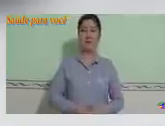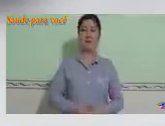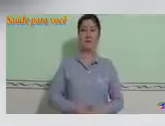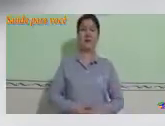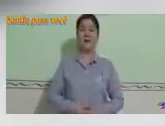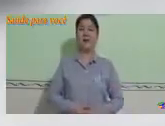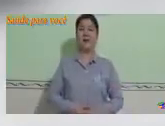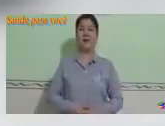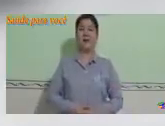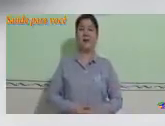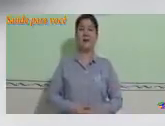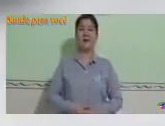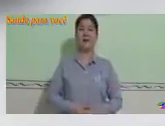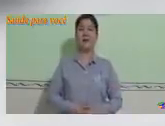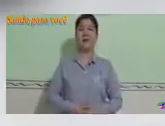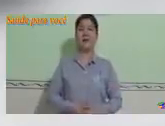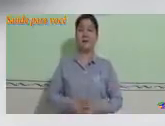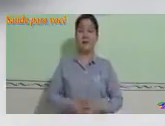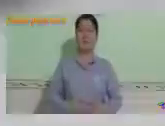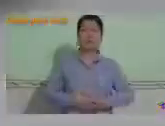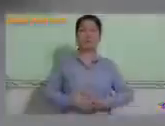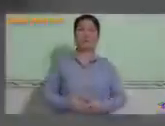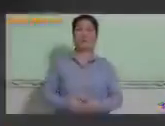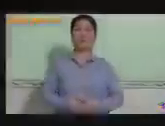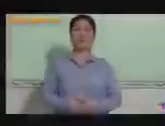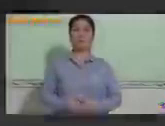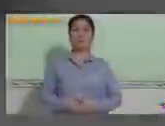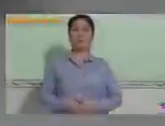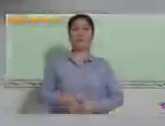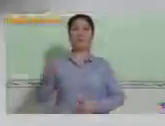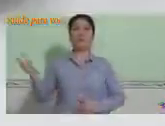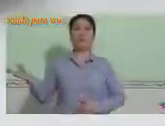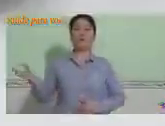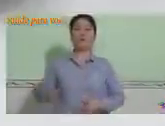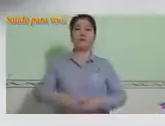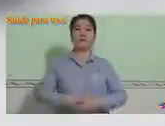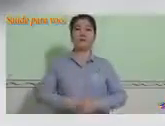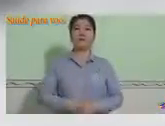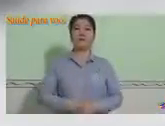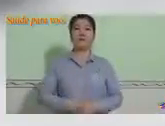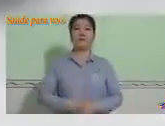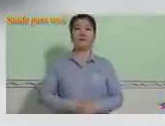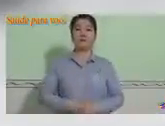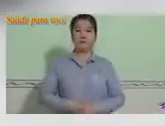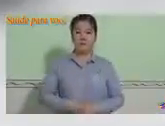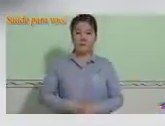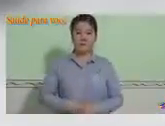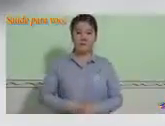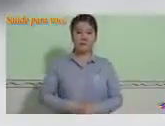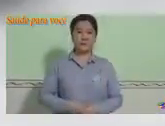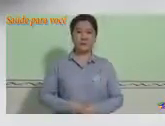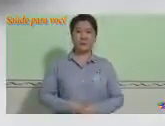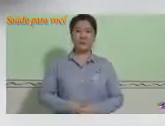Neste momento deve-se inspirar, ponto, e voltar a subir os halteres até a posição inicial, expirando o ar que está nos